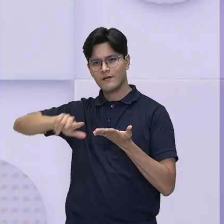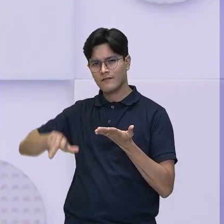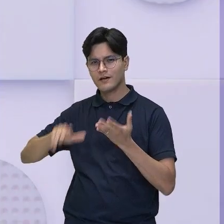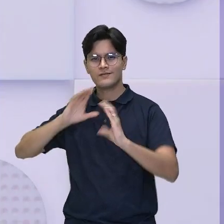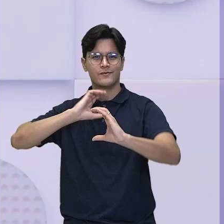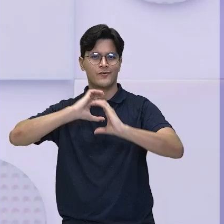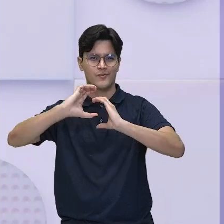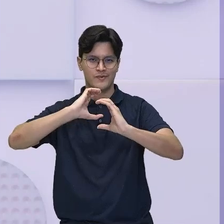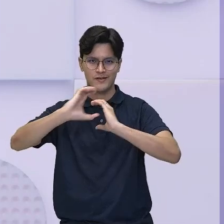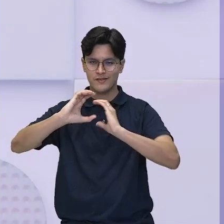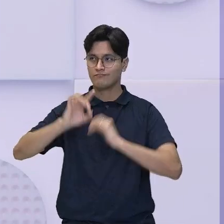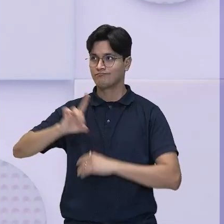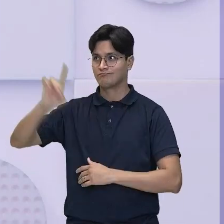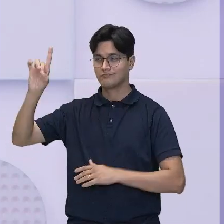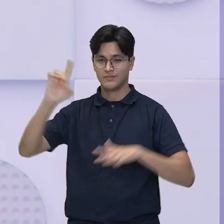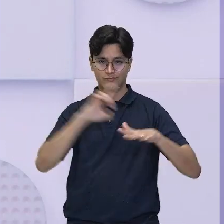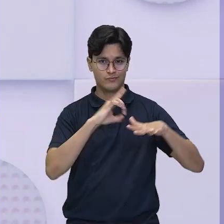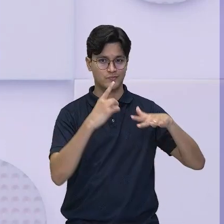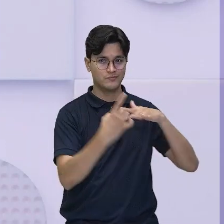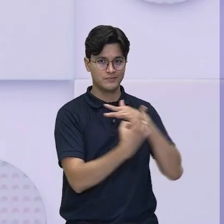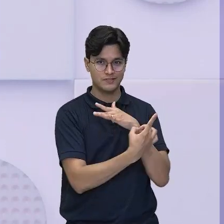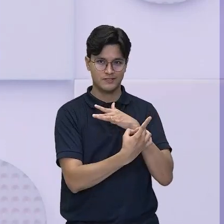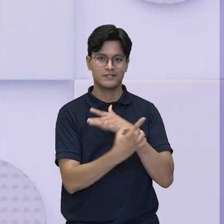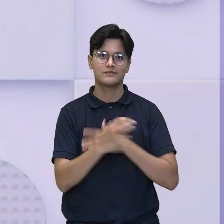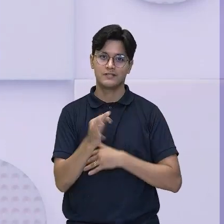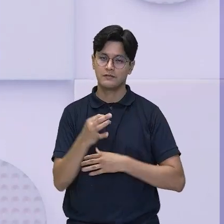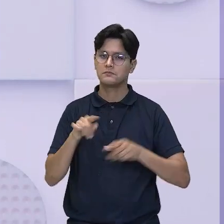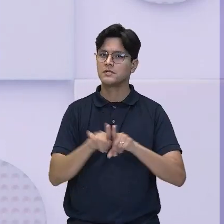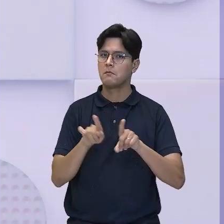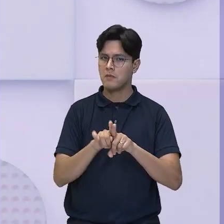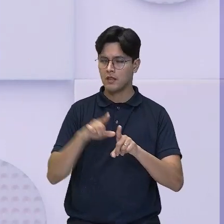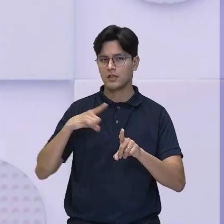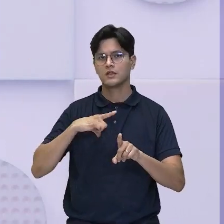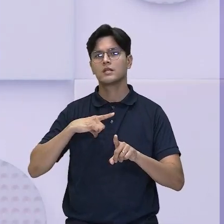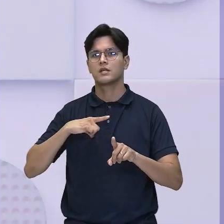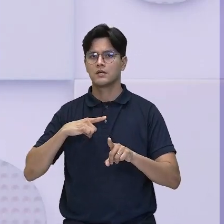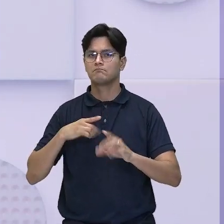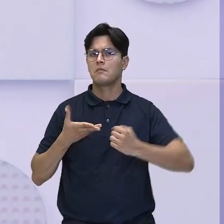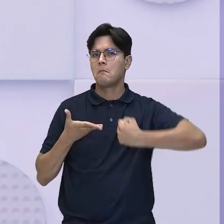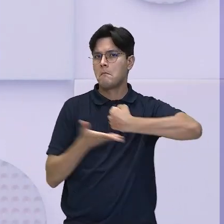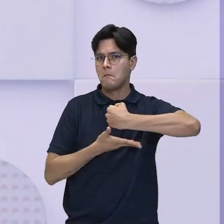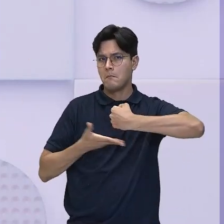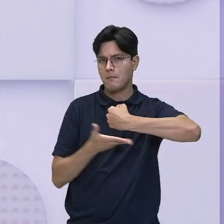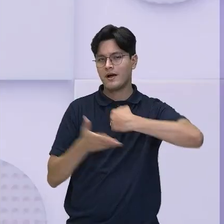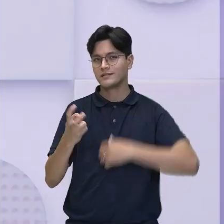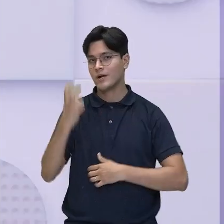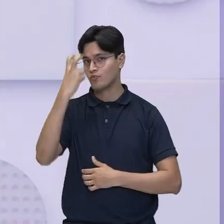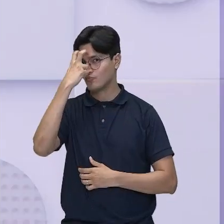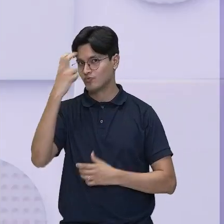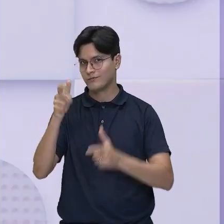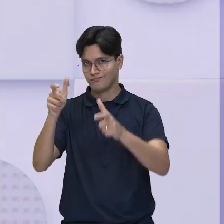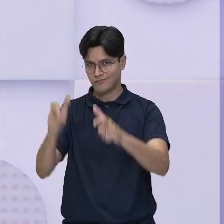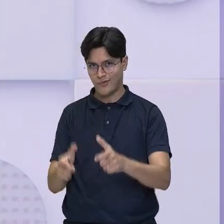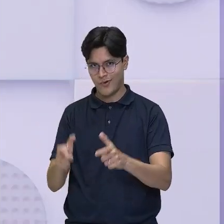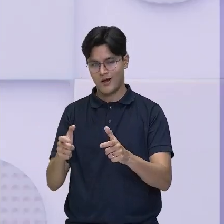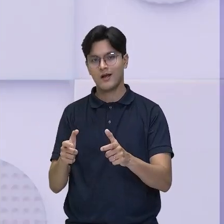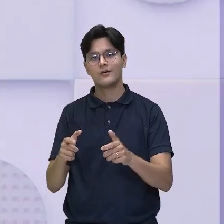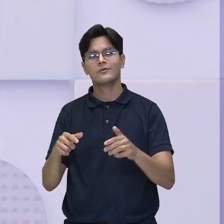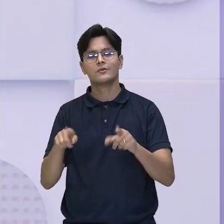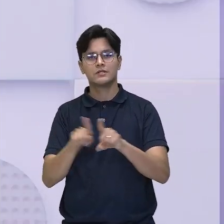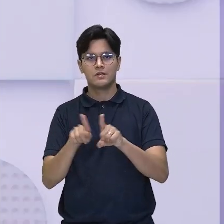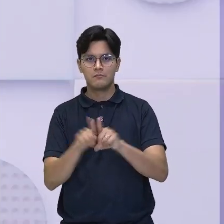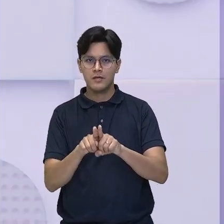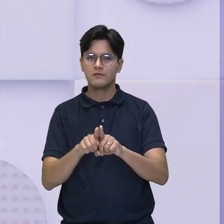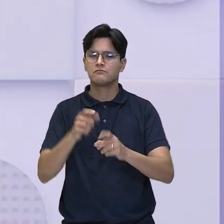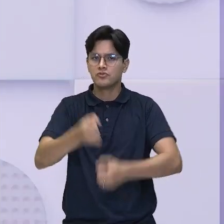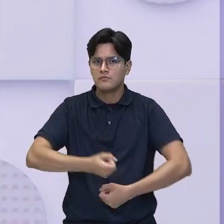comunicação com a divindade e a cultura local, e isso vai se personificar nessa dimensão das orações,